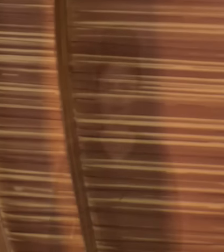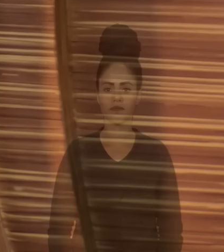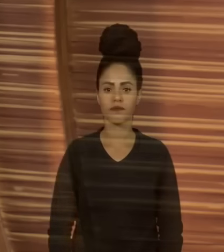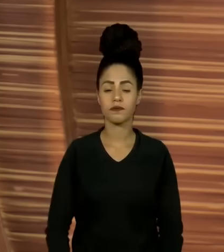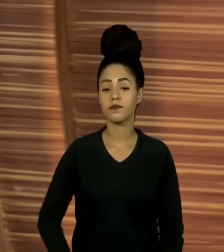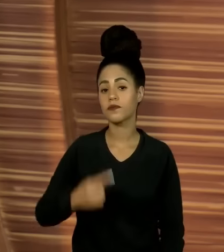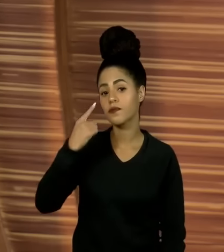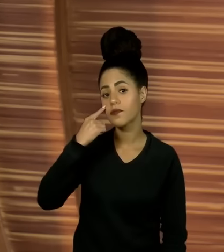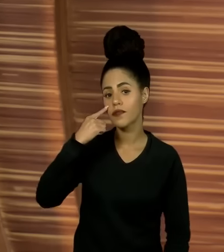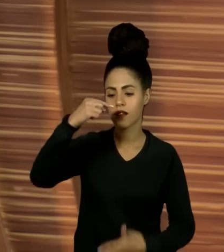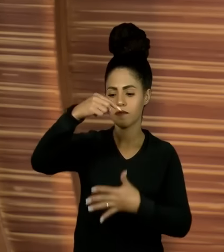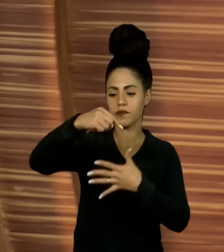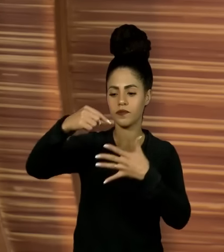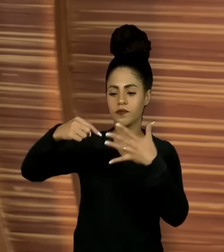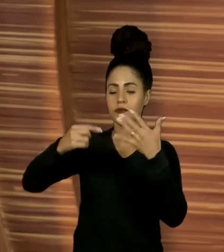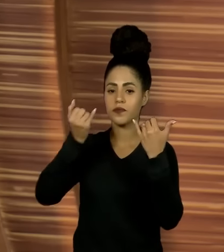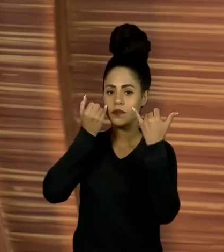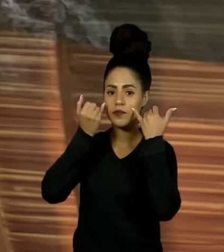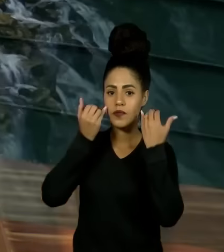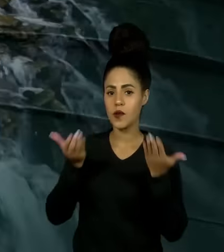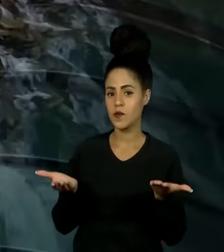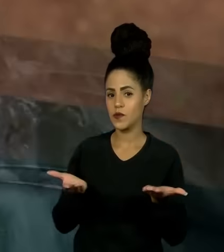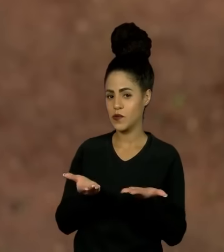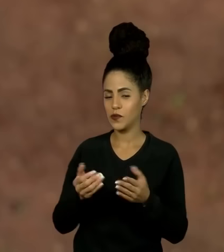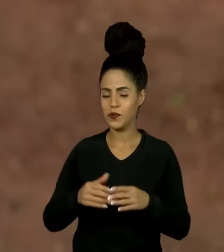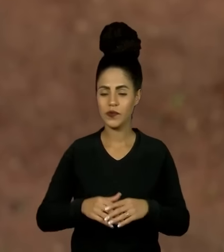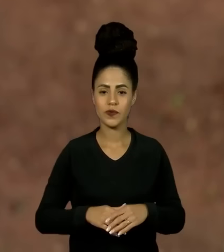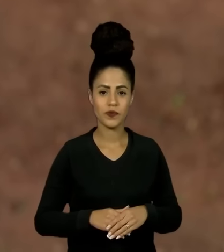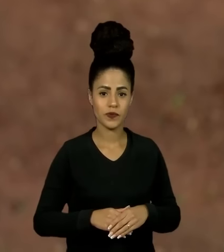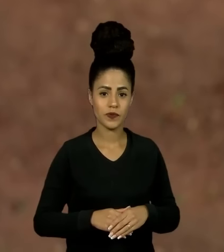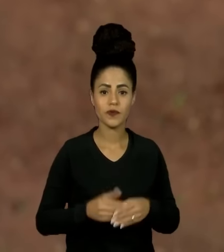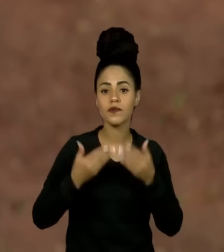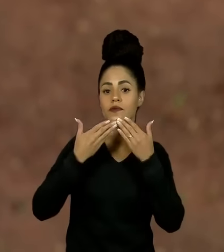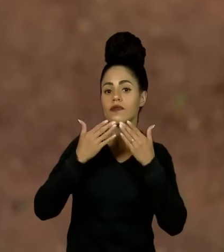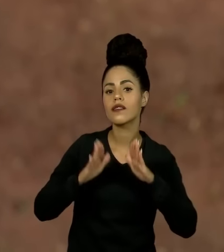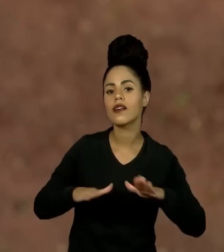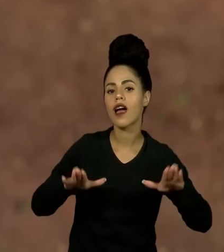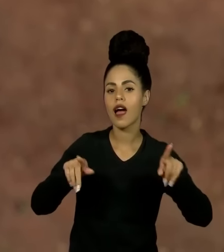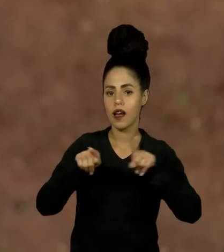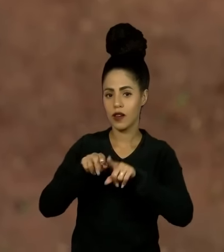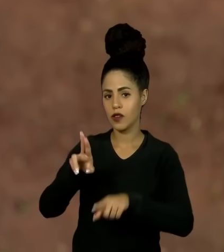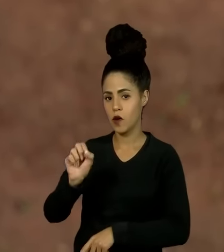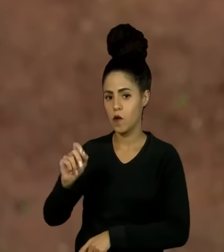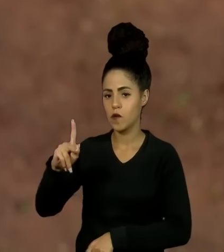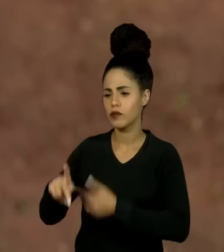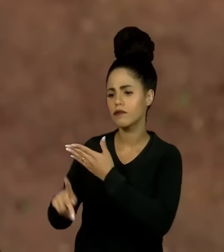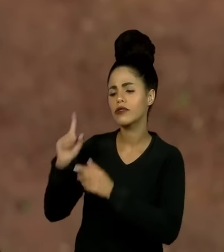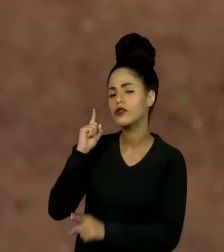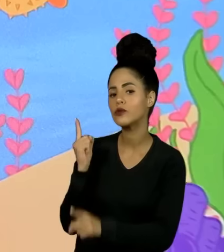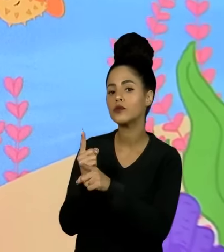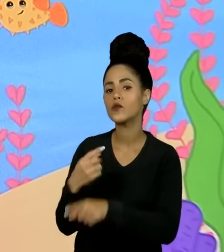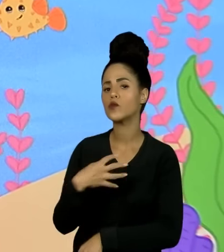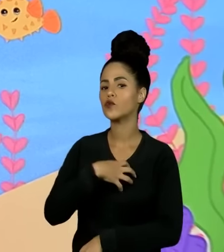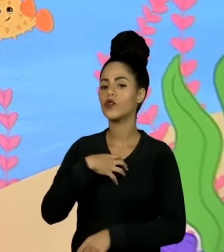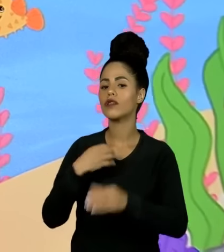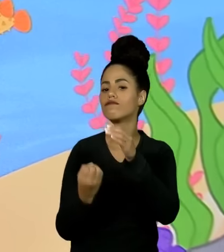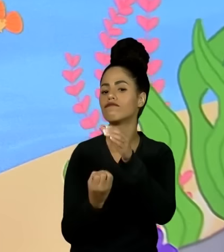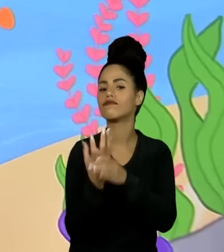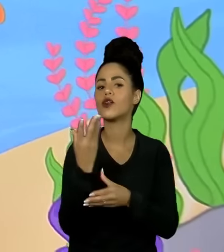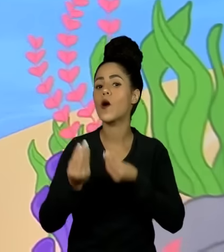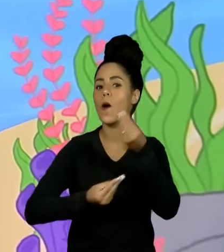Veja os destaques do programa de hoje. Alunas da Universidade de São Paulo descobriram uma forma